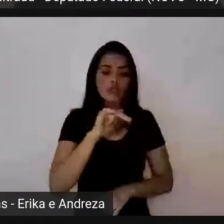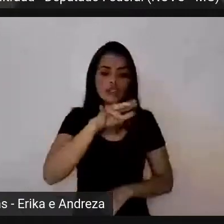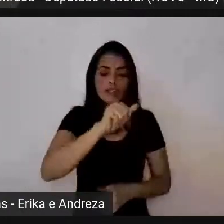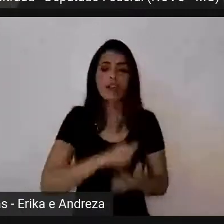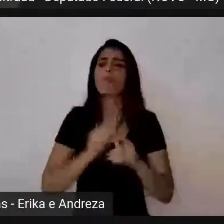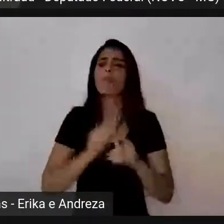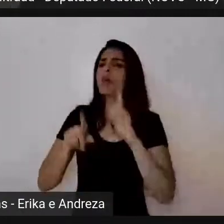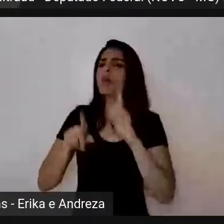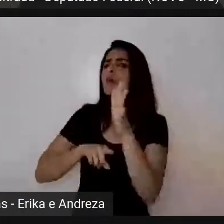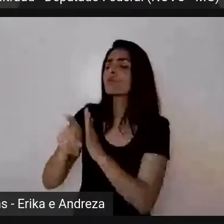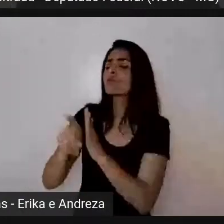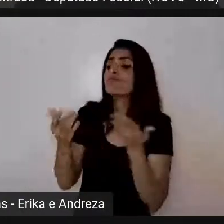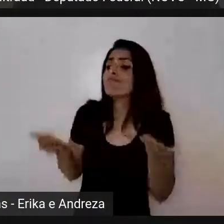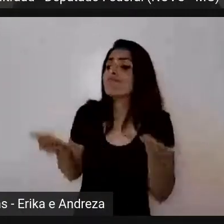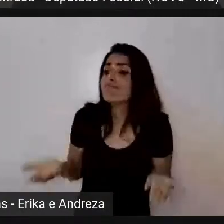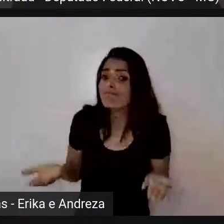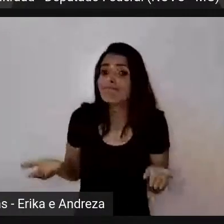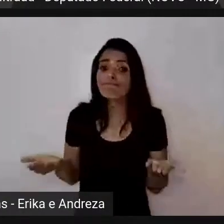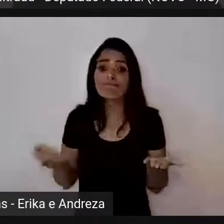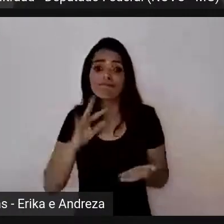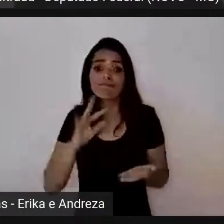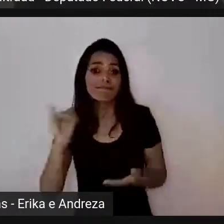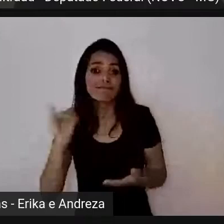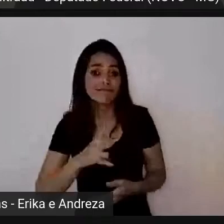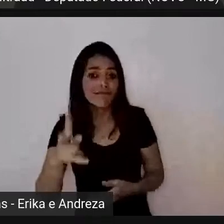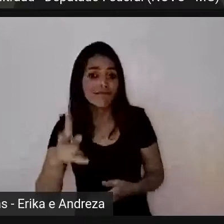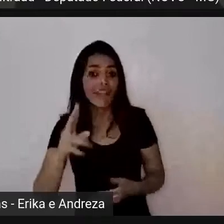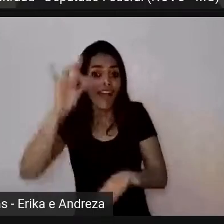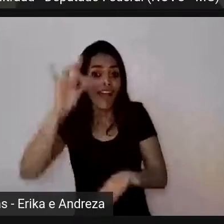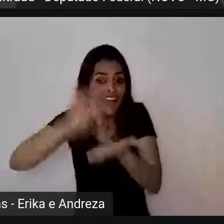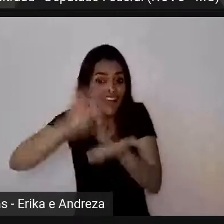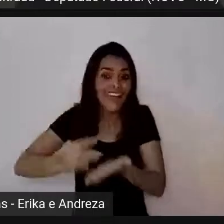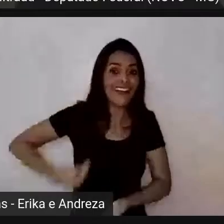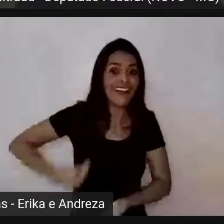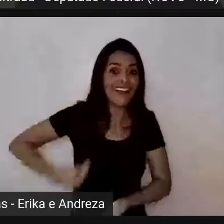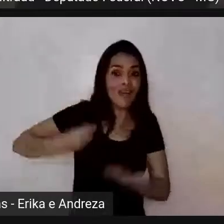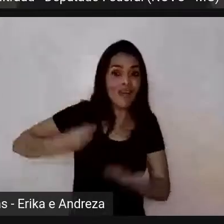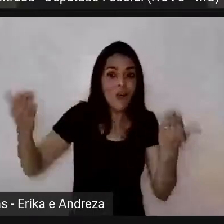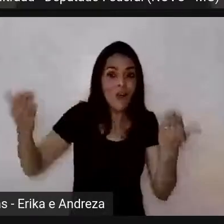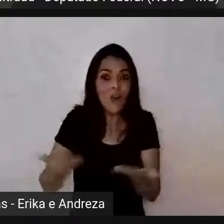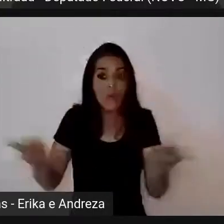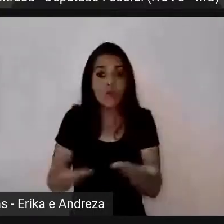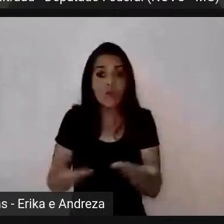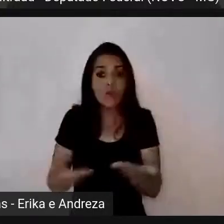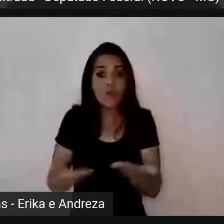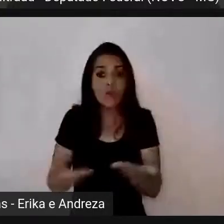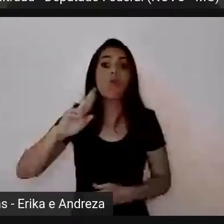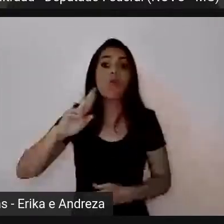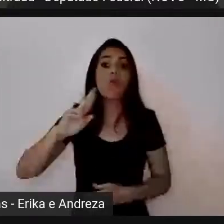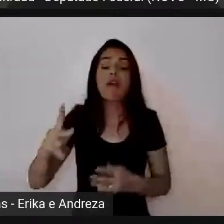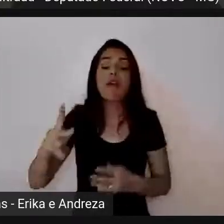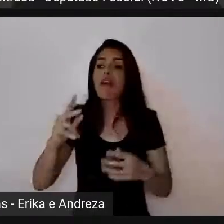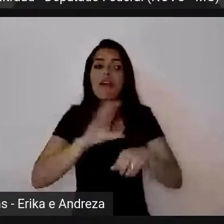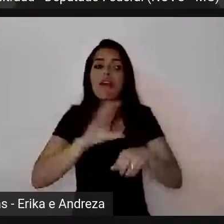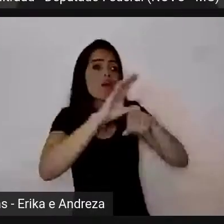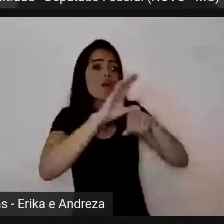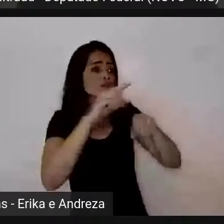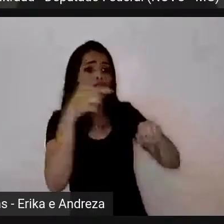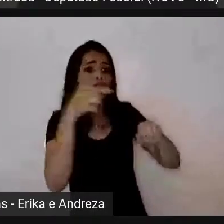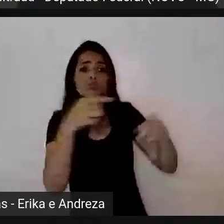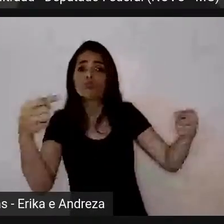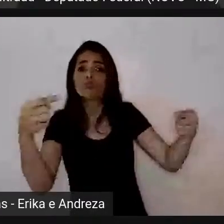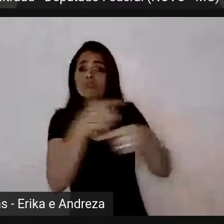vai continuar fazendo com que a realidade hoje, que não é mais refletida na nossa legislação,